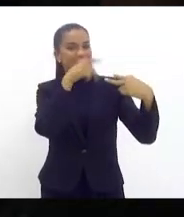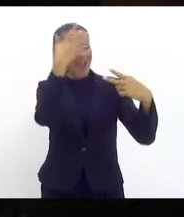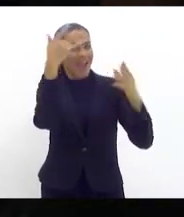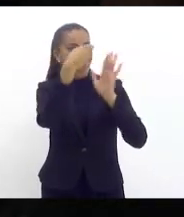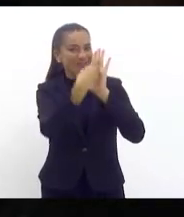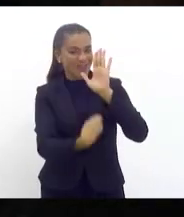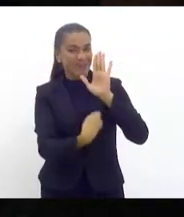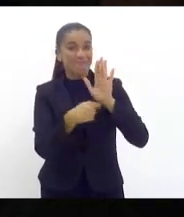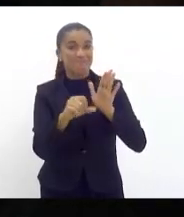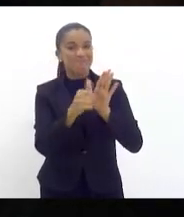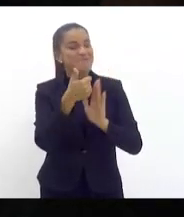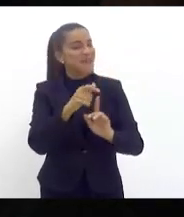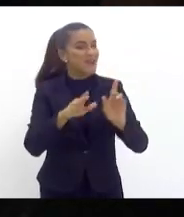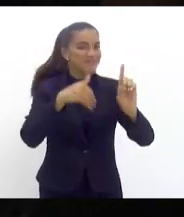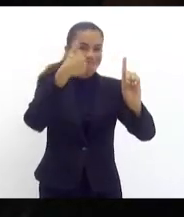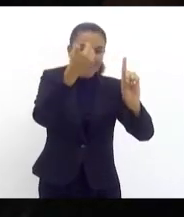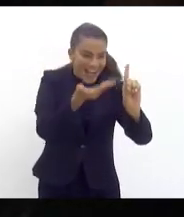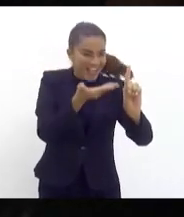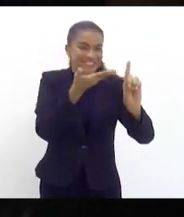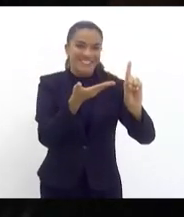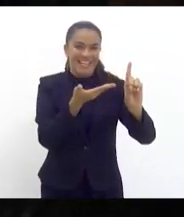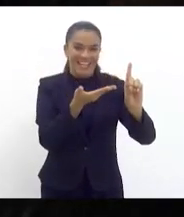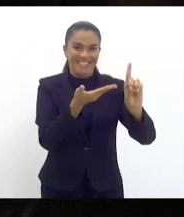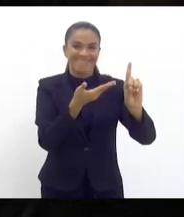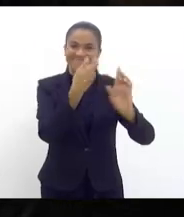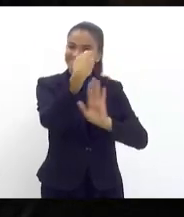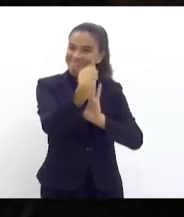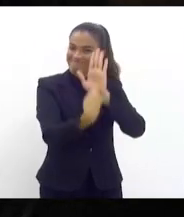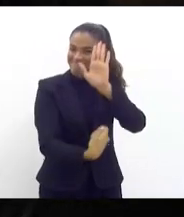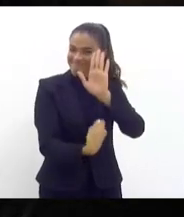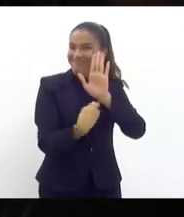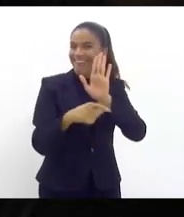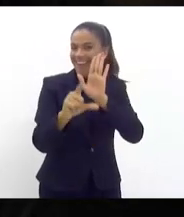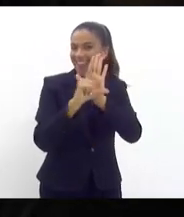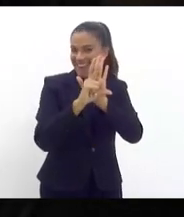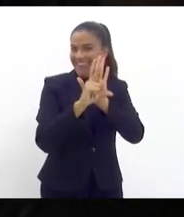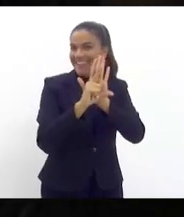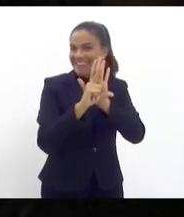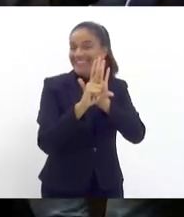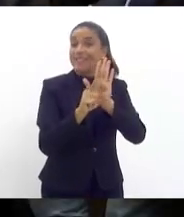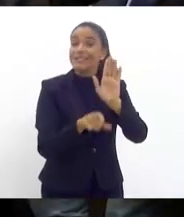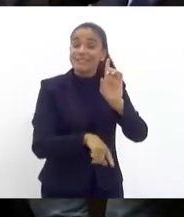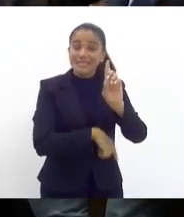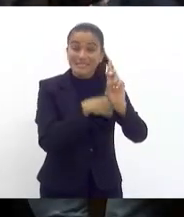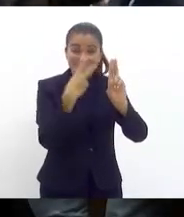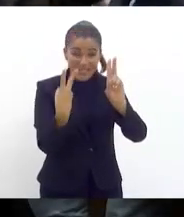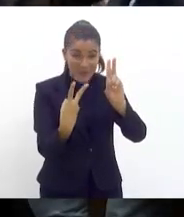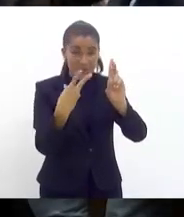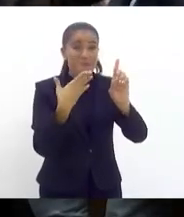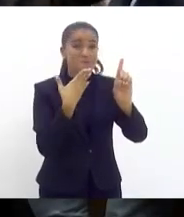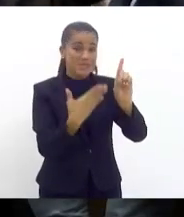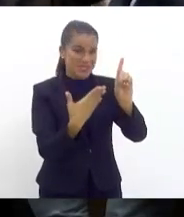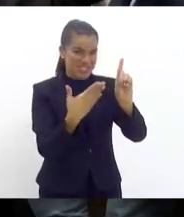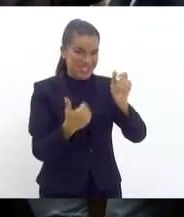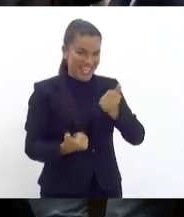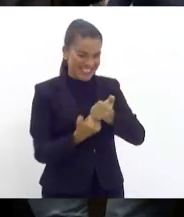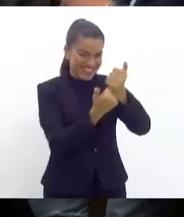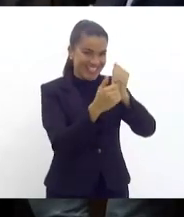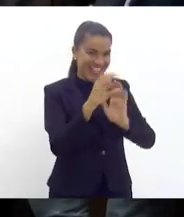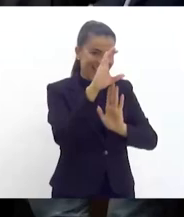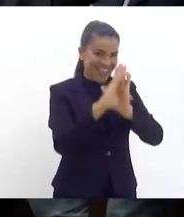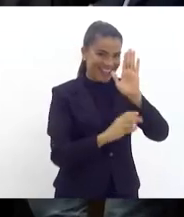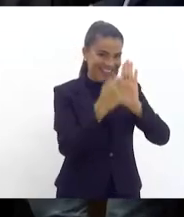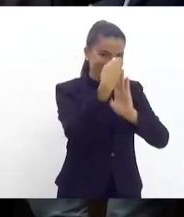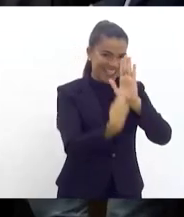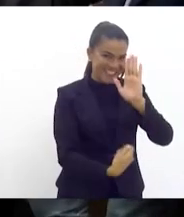Lima. Primeiro, elogiar a produção legislativa de Vossa Excelência. Segundo, pedir coautoria. Terceiro, dizer